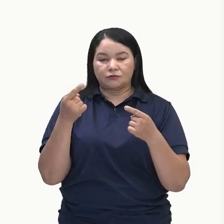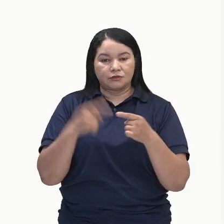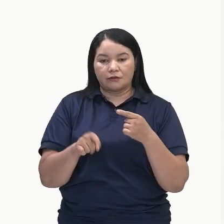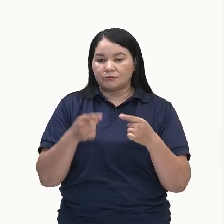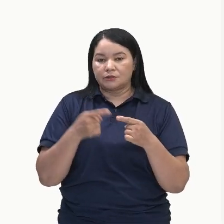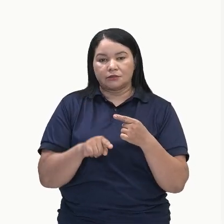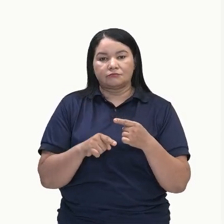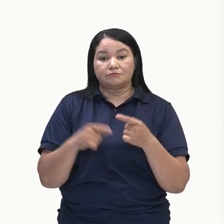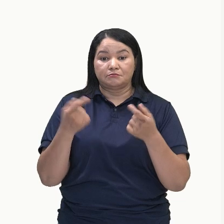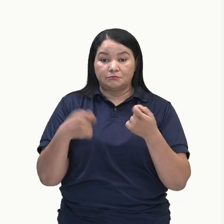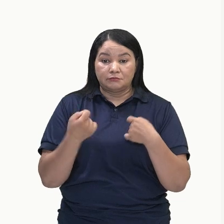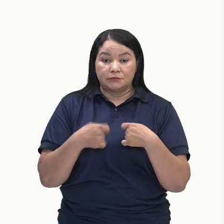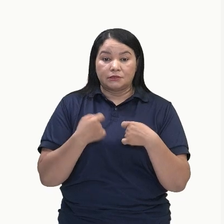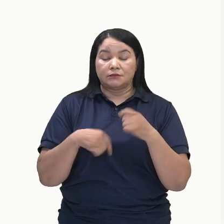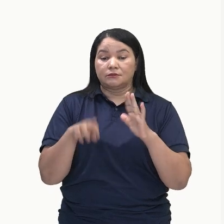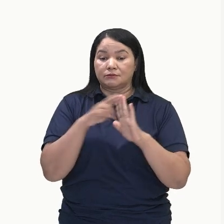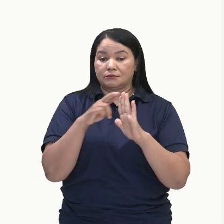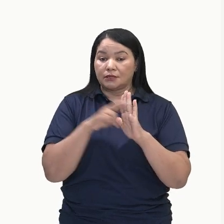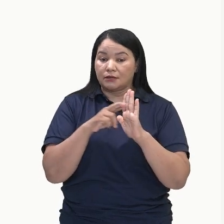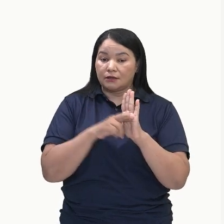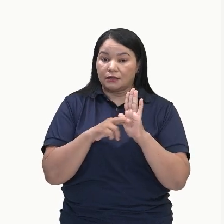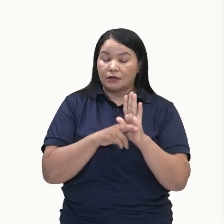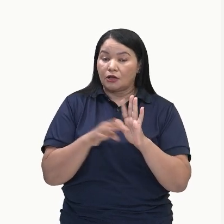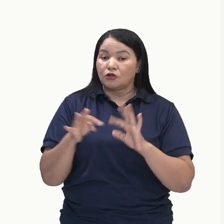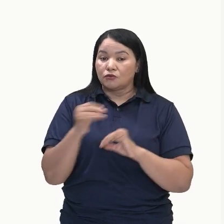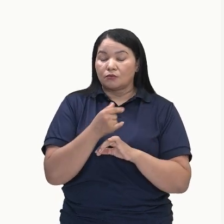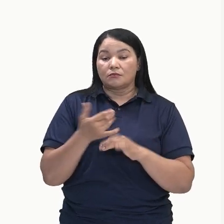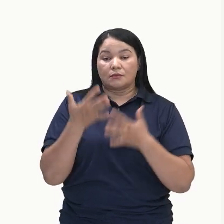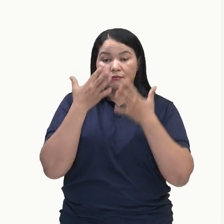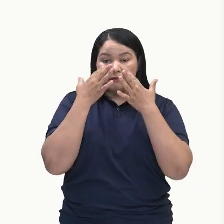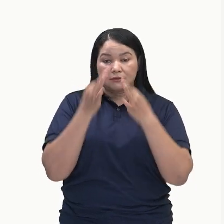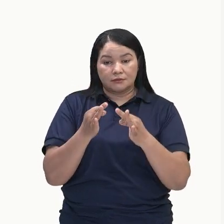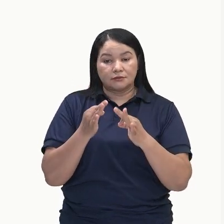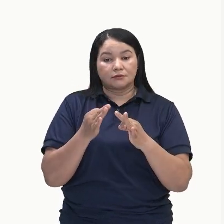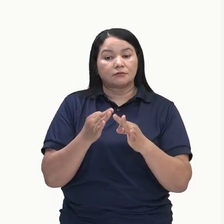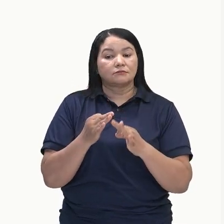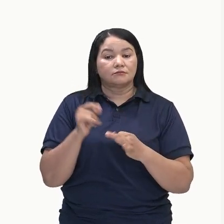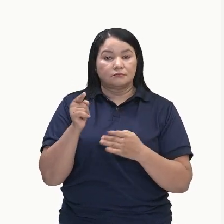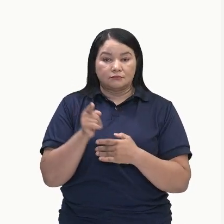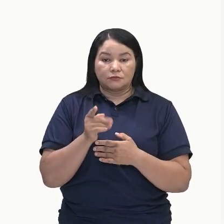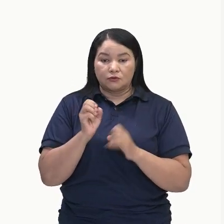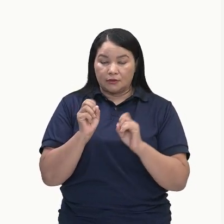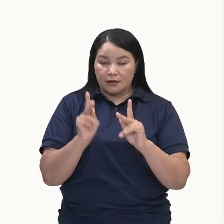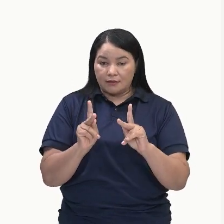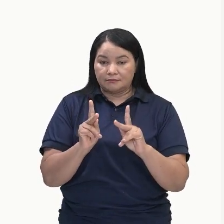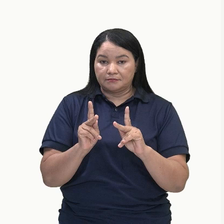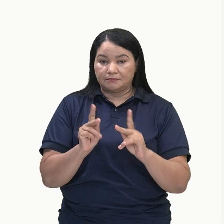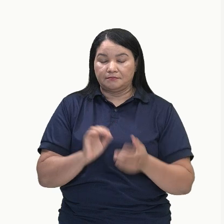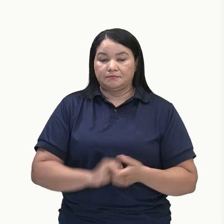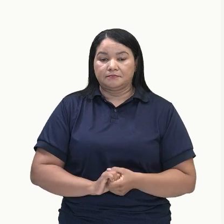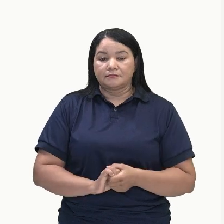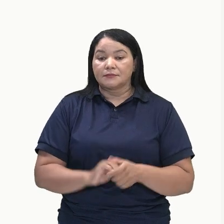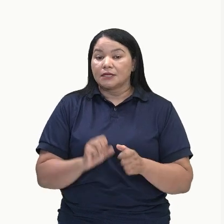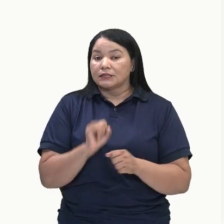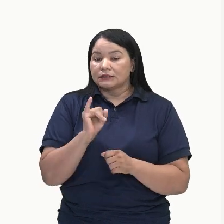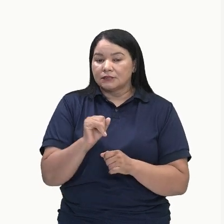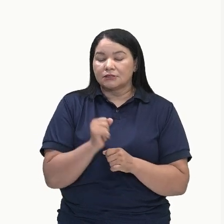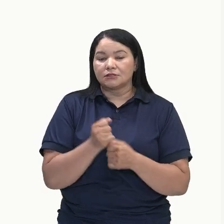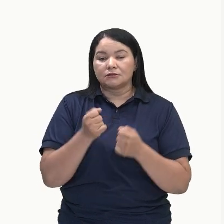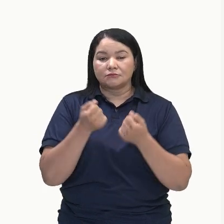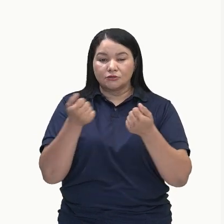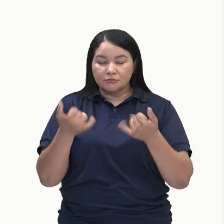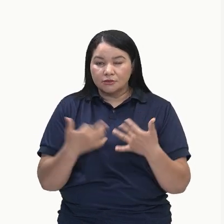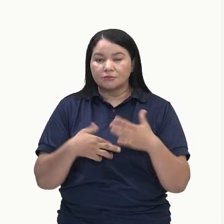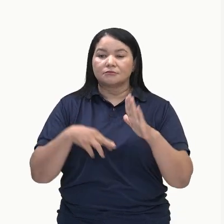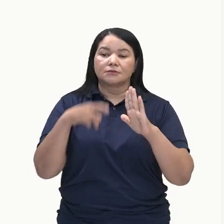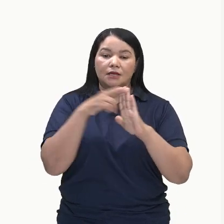condição de existência de um triângulo vem aqui nos chamar a atenção para essa construção, tudo bem? Então, se já vimos a definição e já